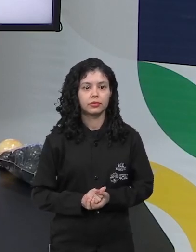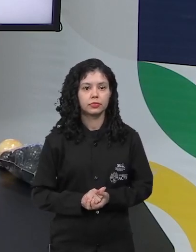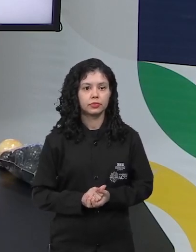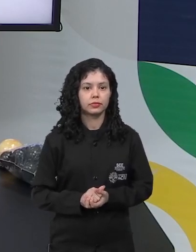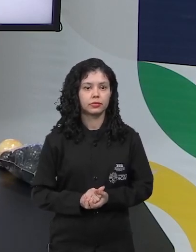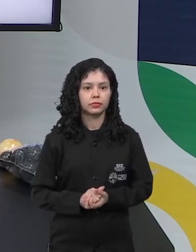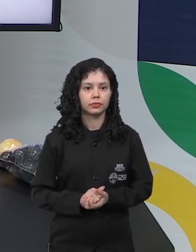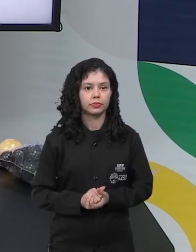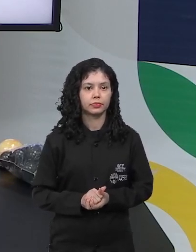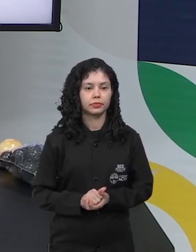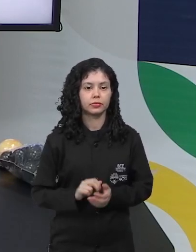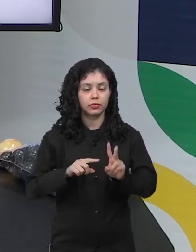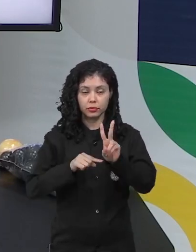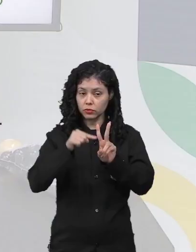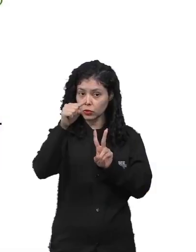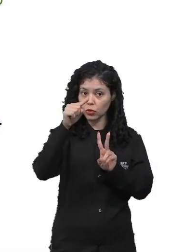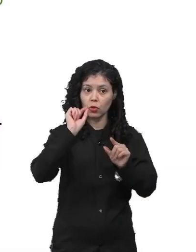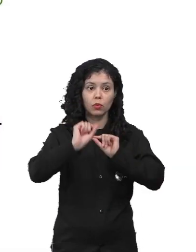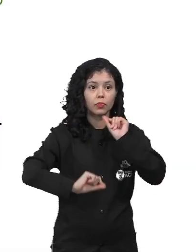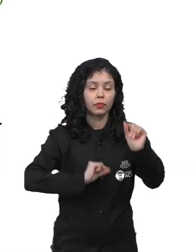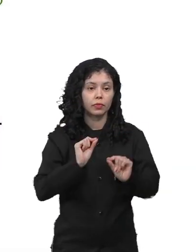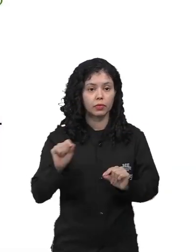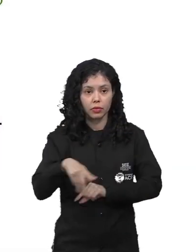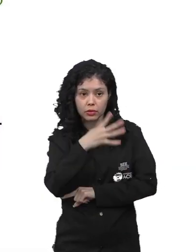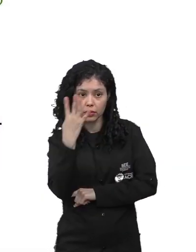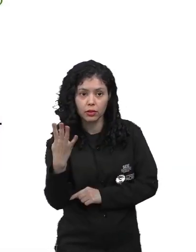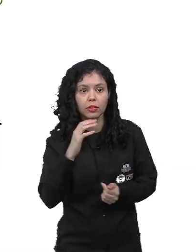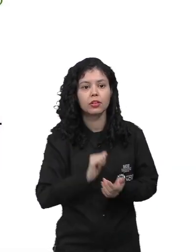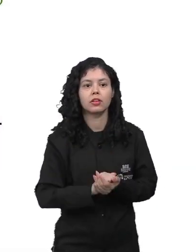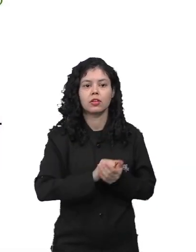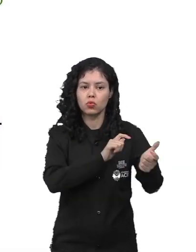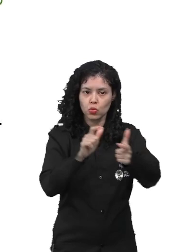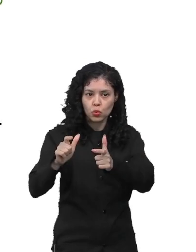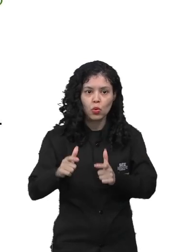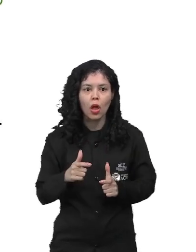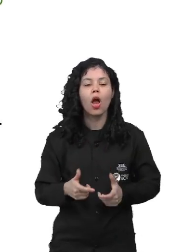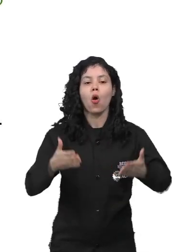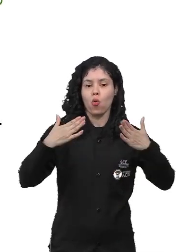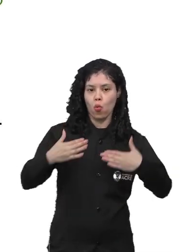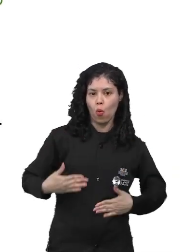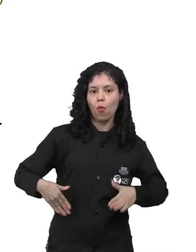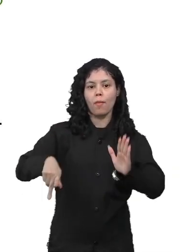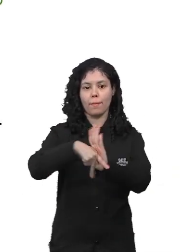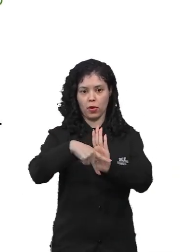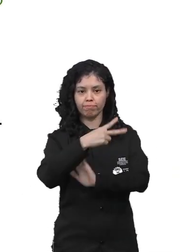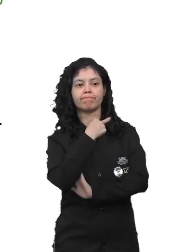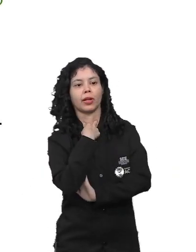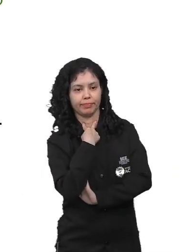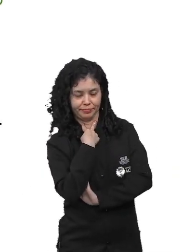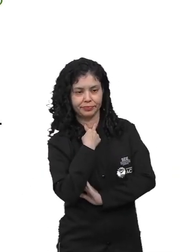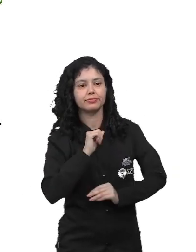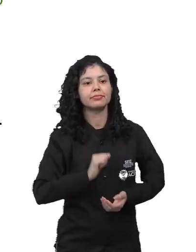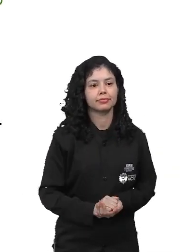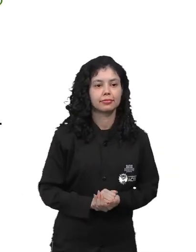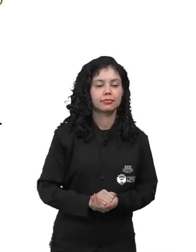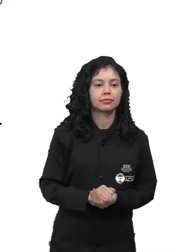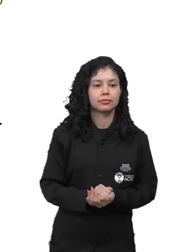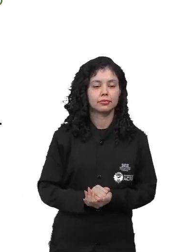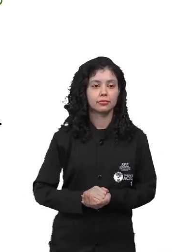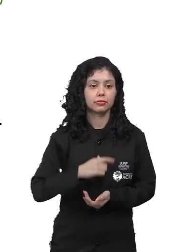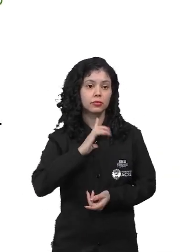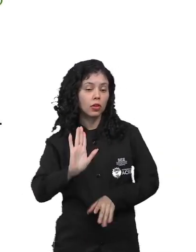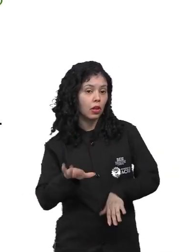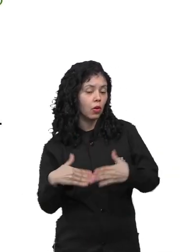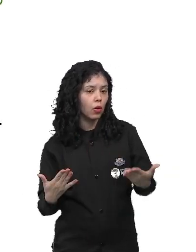é o volume. Então, o volume é a quantidade de espaço que um corpo vai ocupar